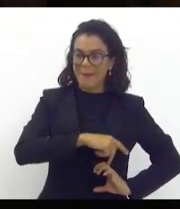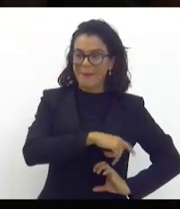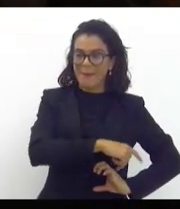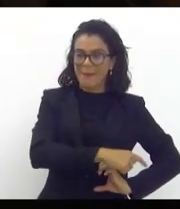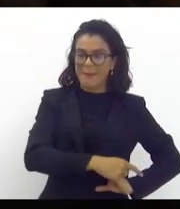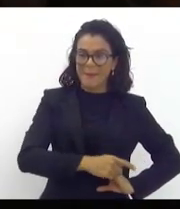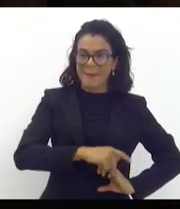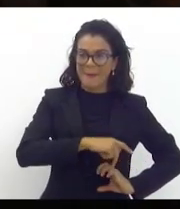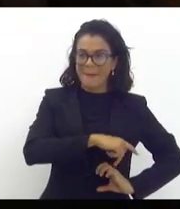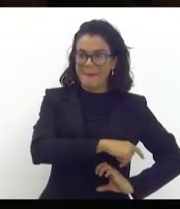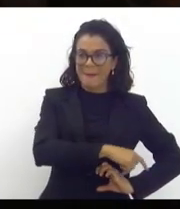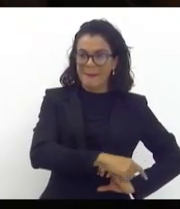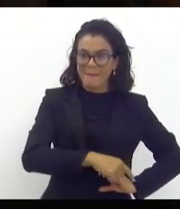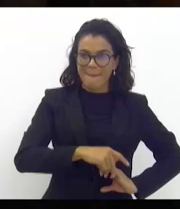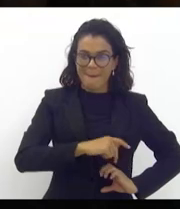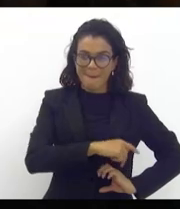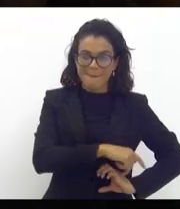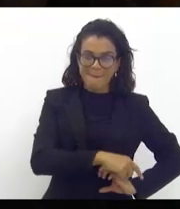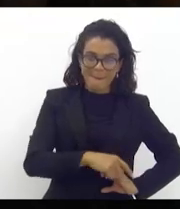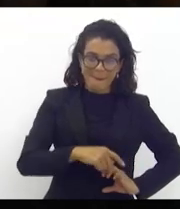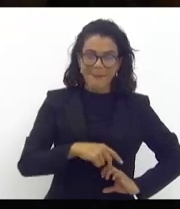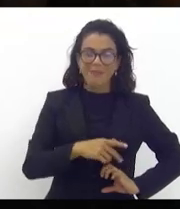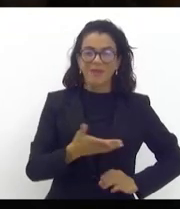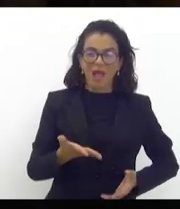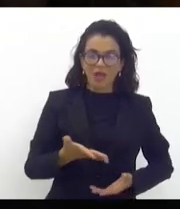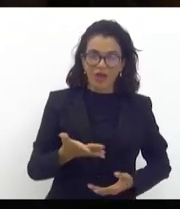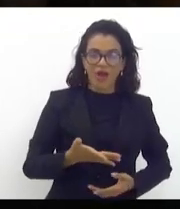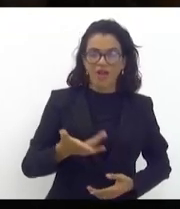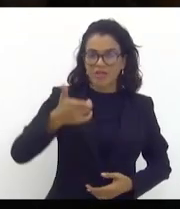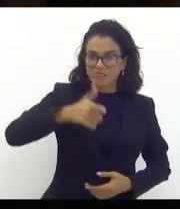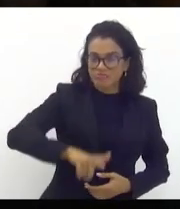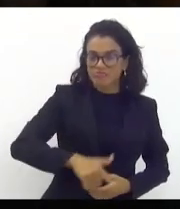mas volta à tona,